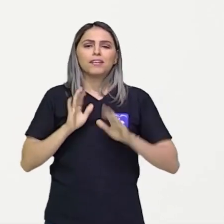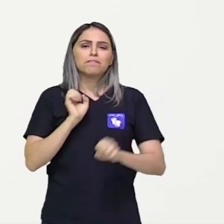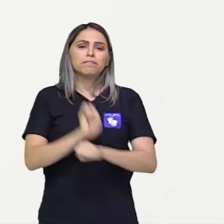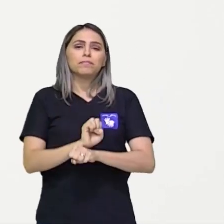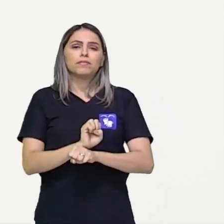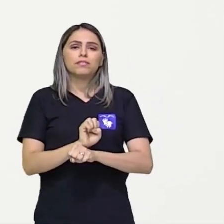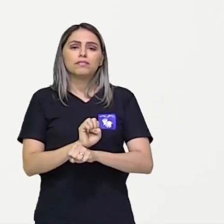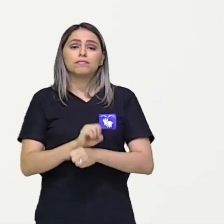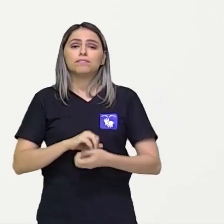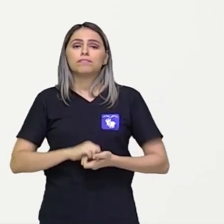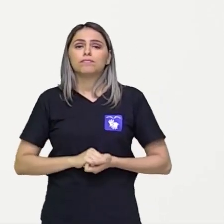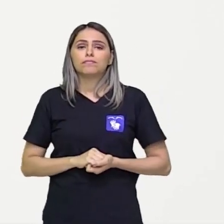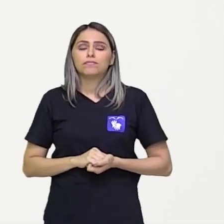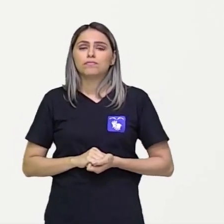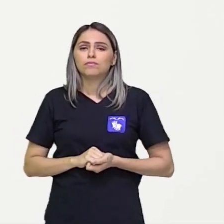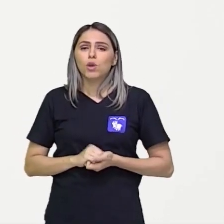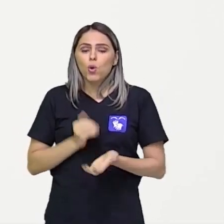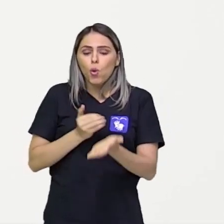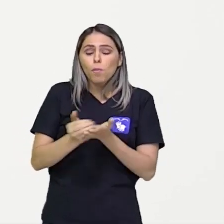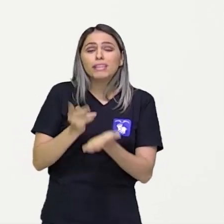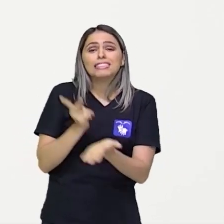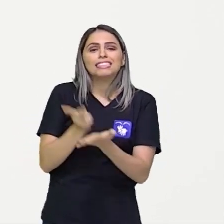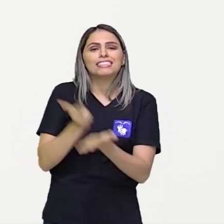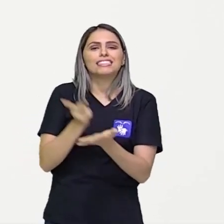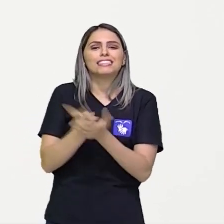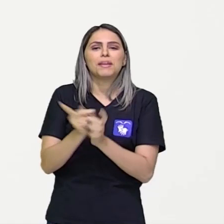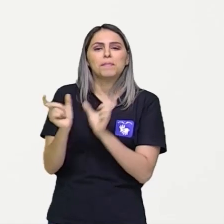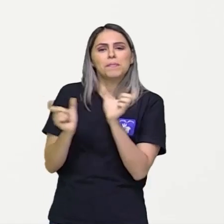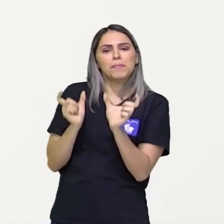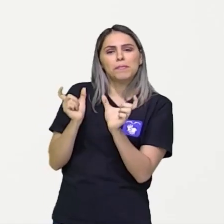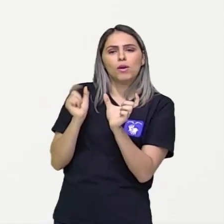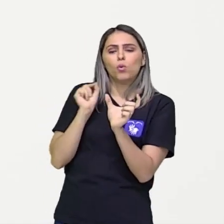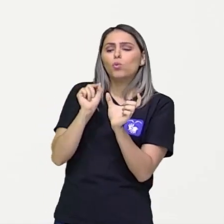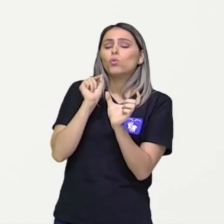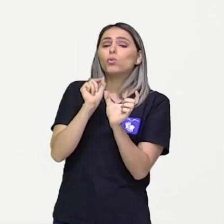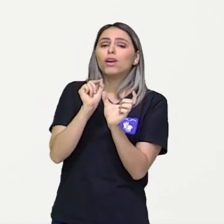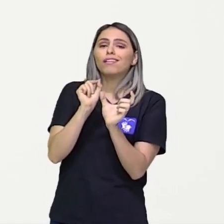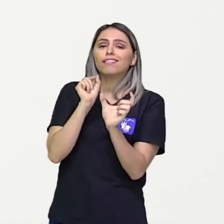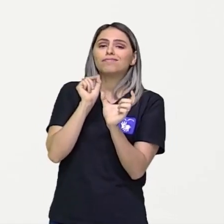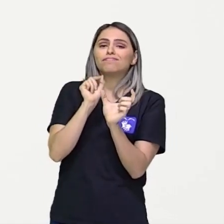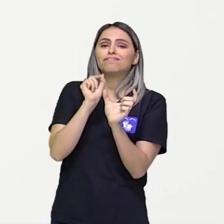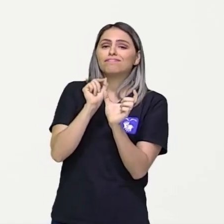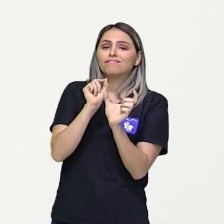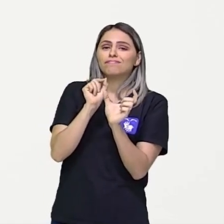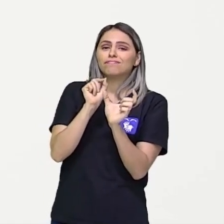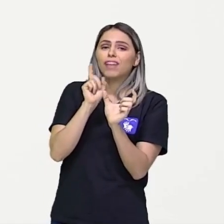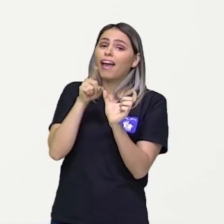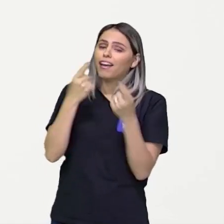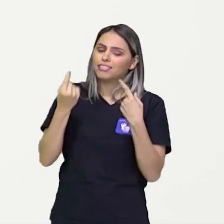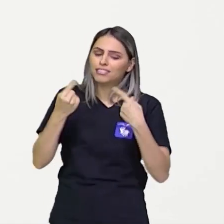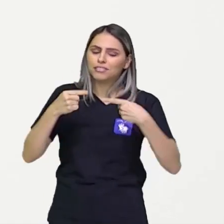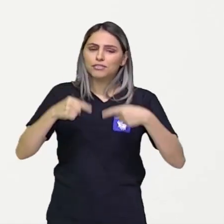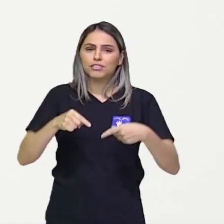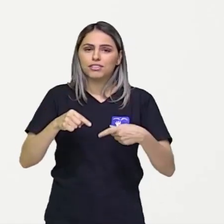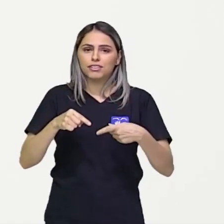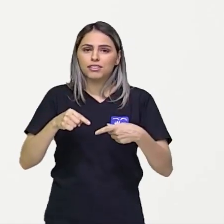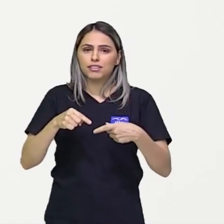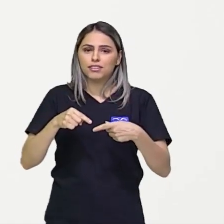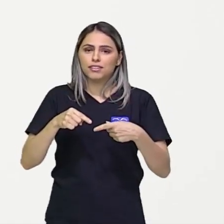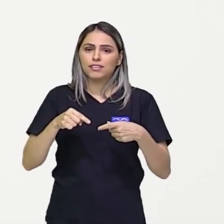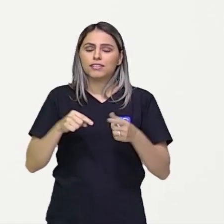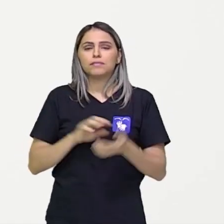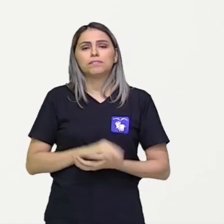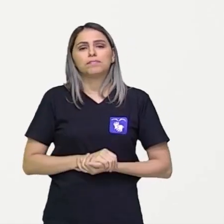Olha só como é que o adivinho ele sempre começa. Ó. O que é. Isso não é um desafio? Perguntar o